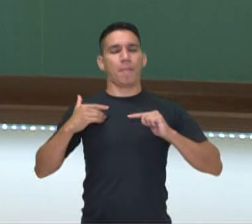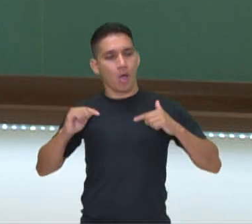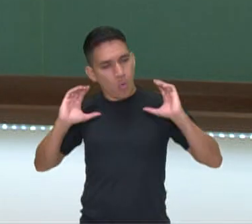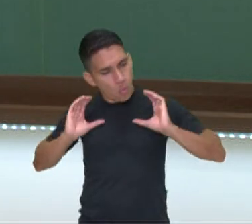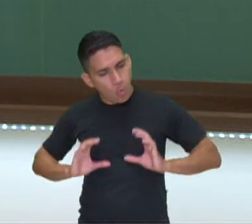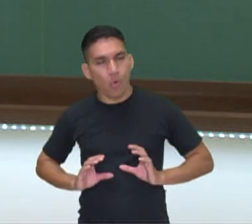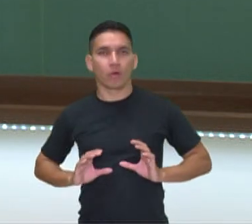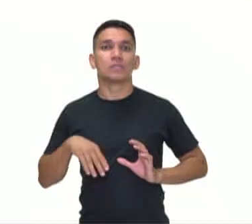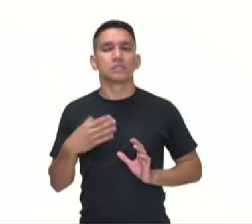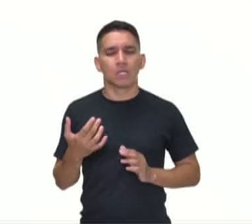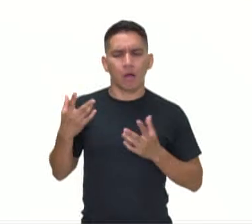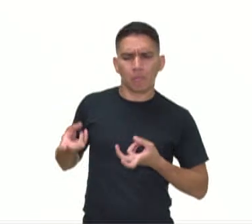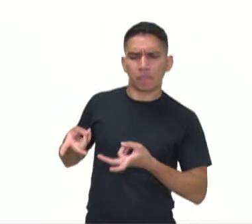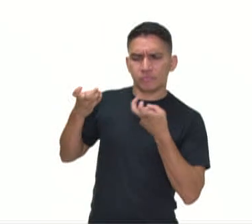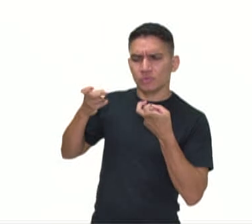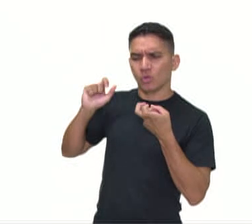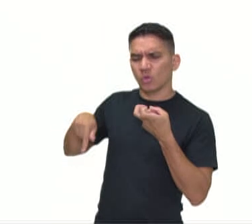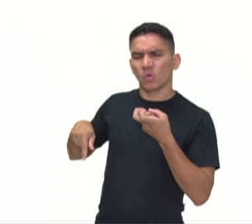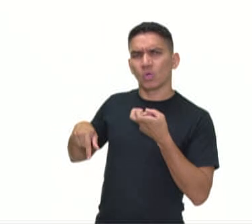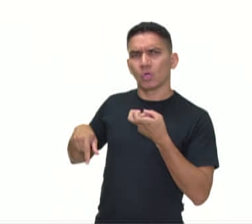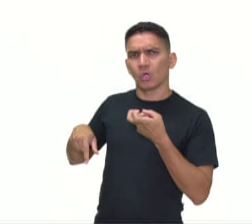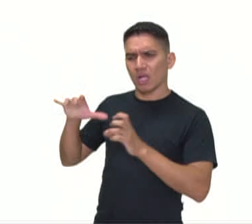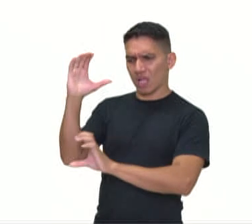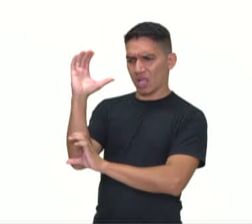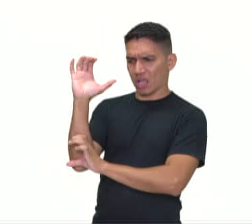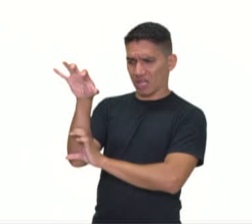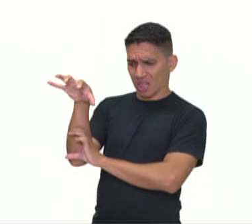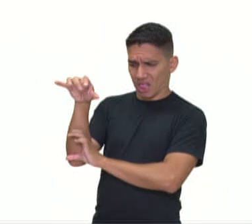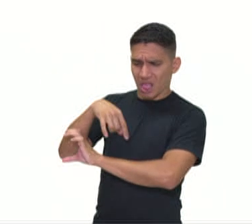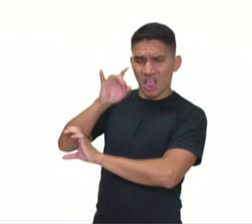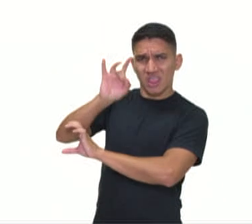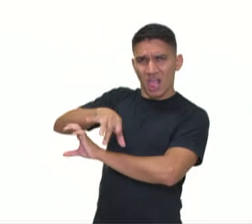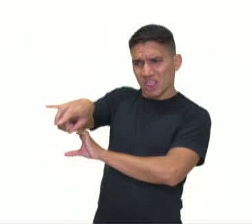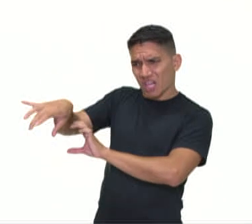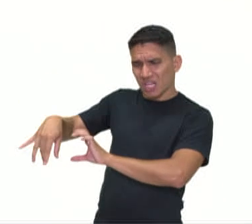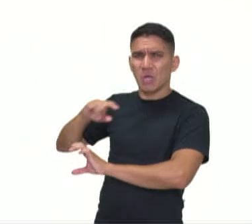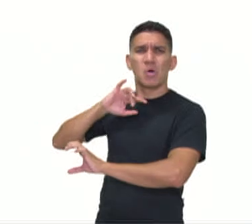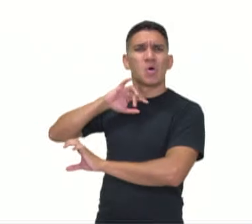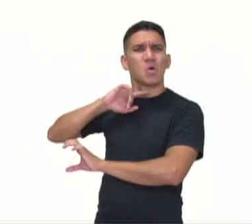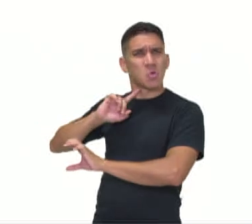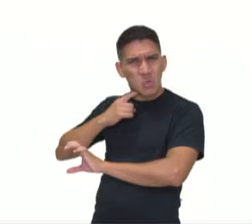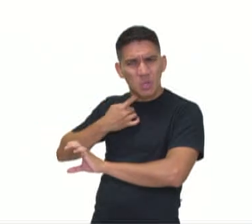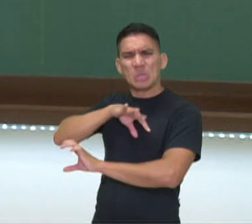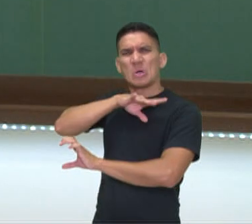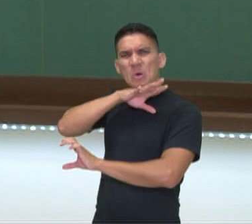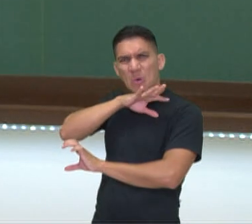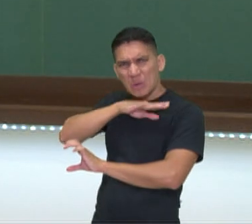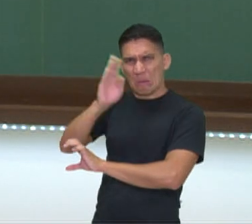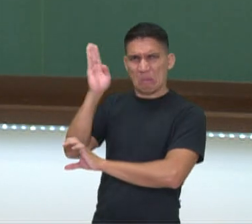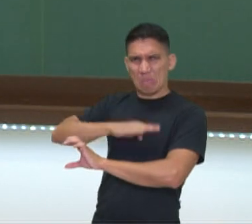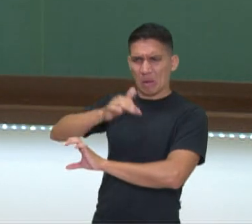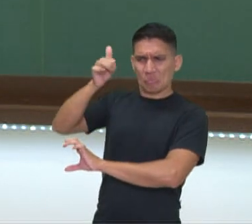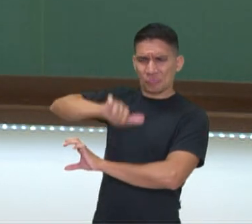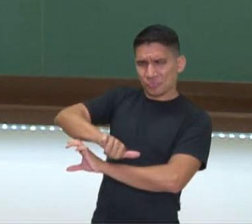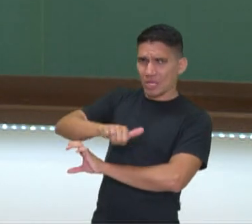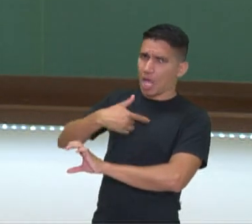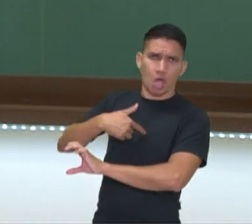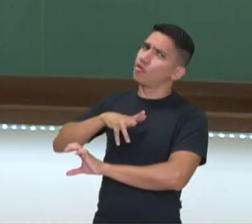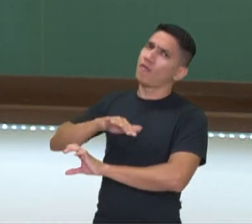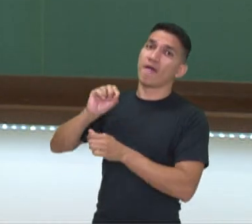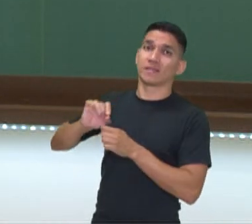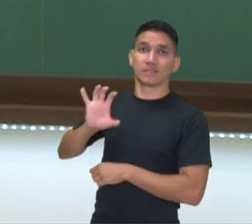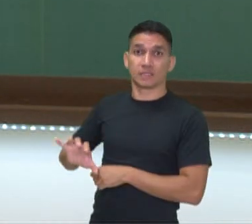mim jogar lixo no chão é uma atitude ruim, má, condenável, injusta, eu não vou realizar essas ações. E quando eu